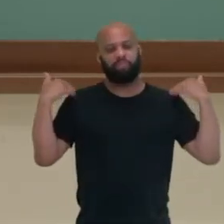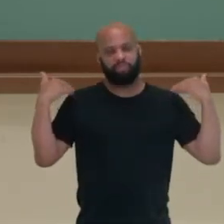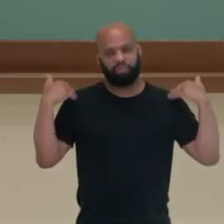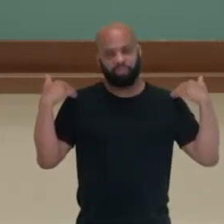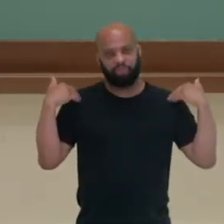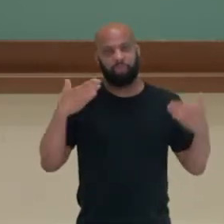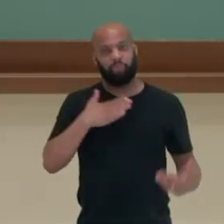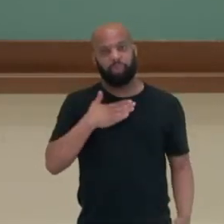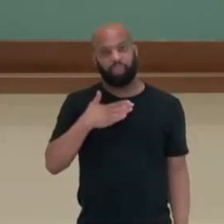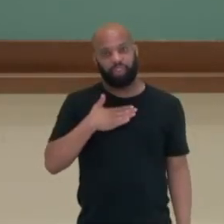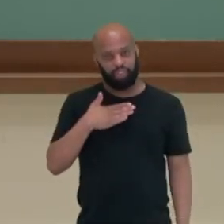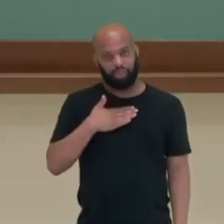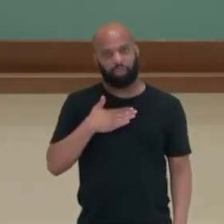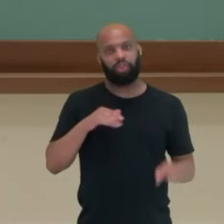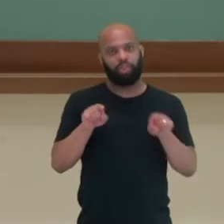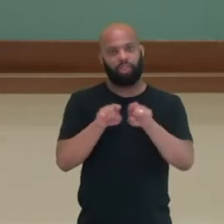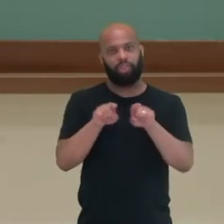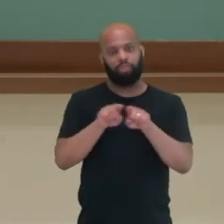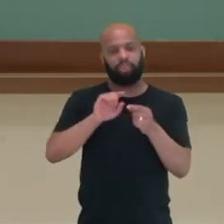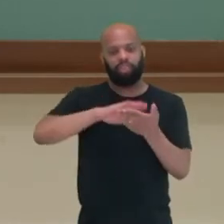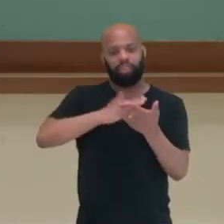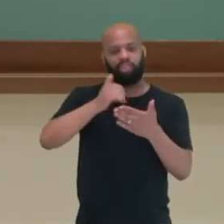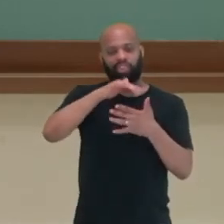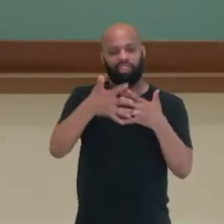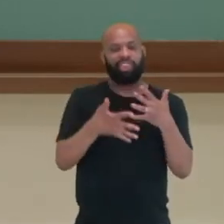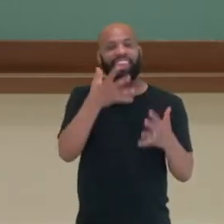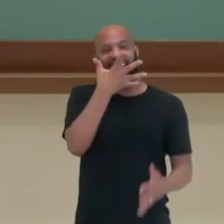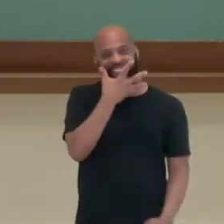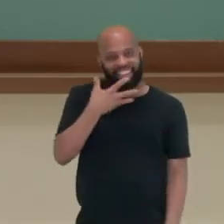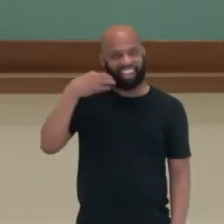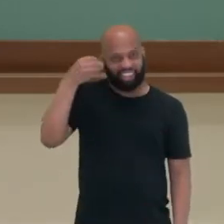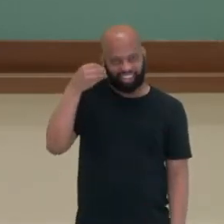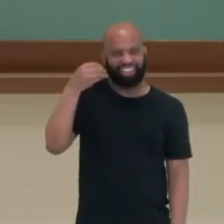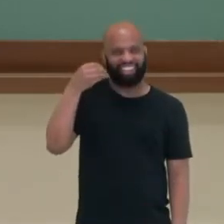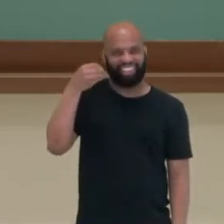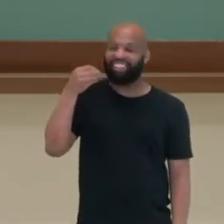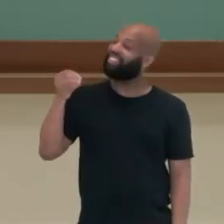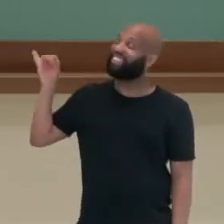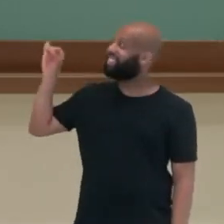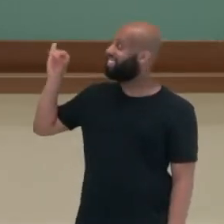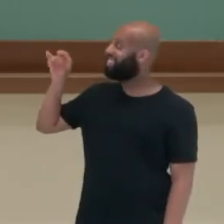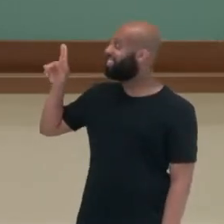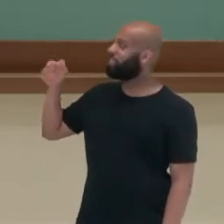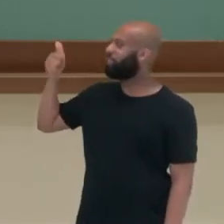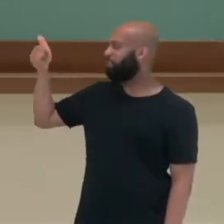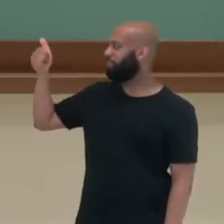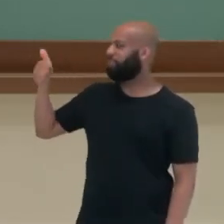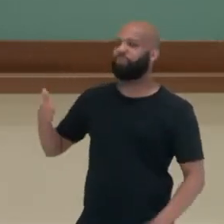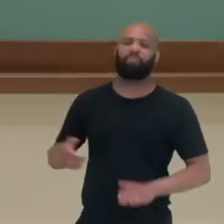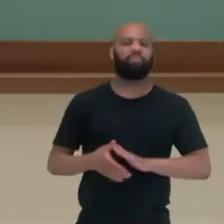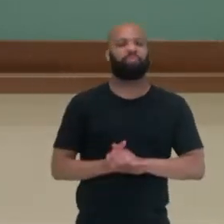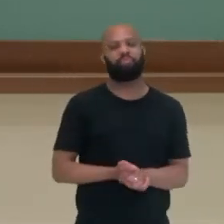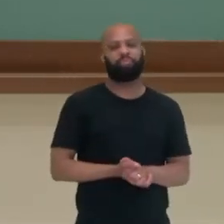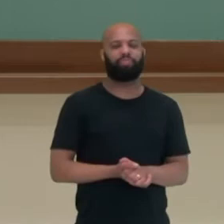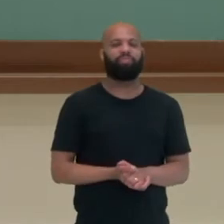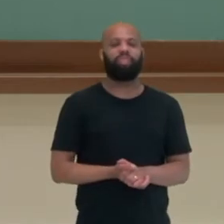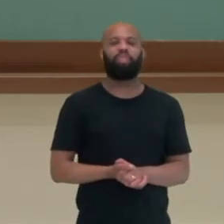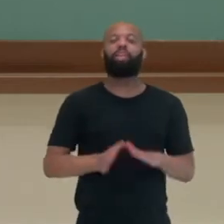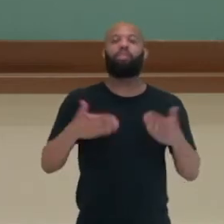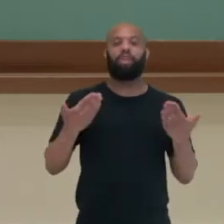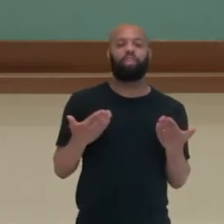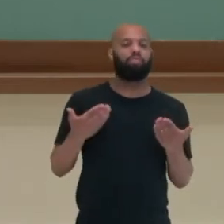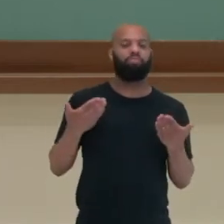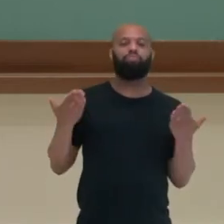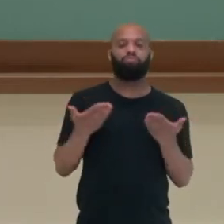Física comigo, professora Vanessa, e também com o nosso intérprete, Natan. Oi, Natan, tudo bem? E a gente está aqui